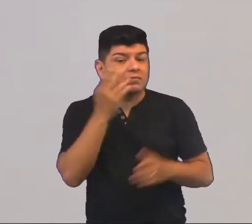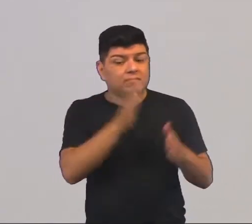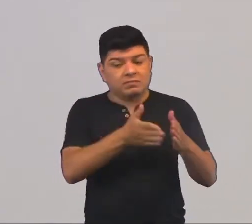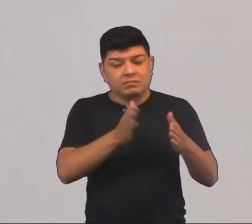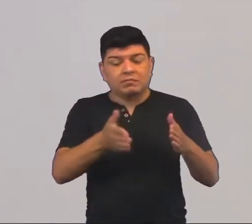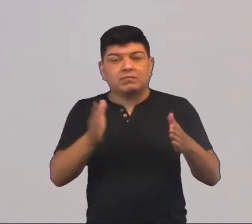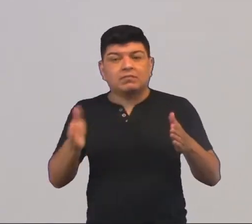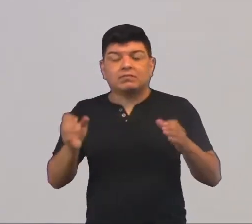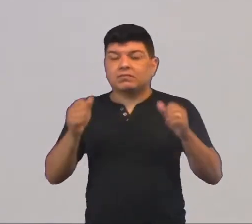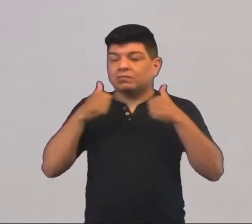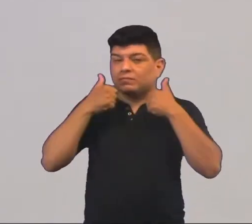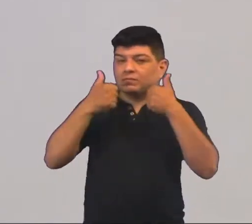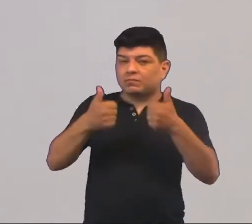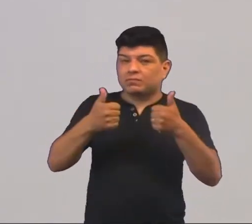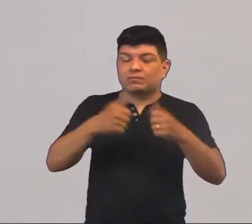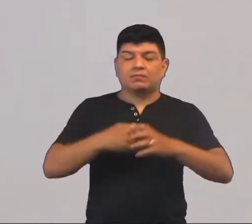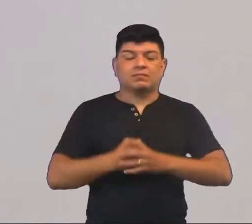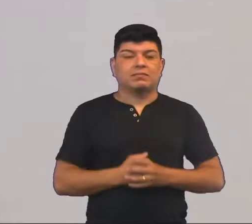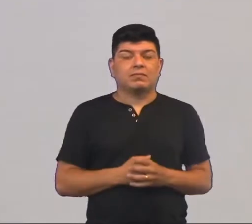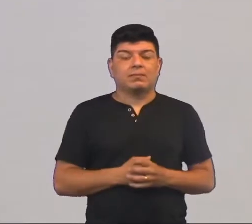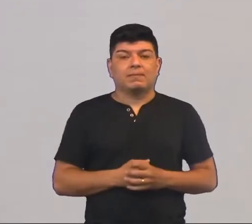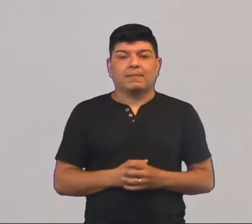faixa etária, tá bom?